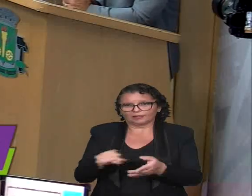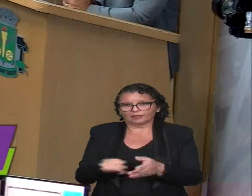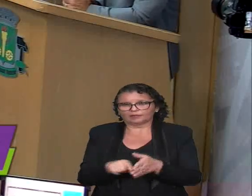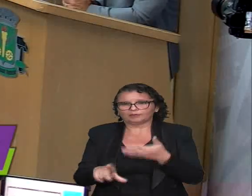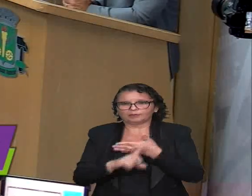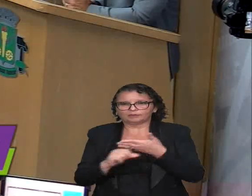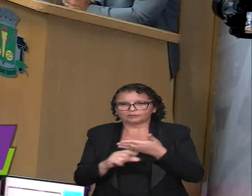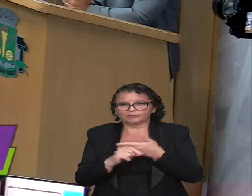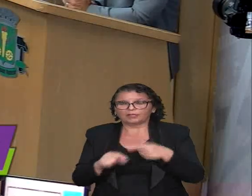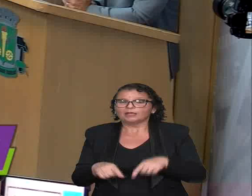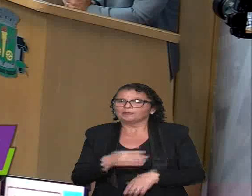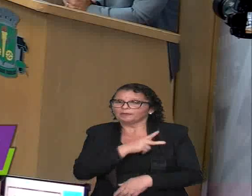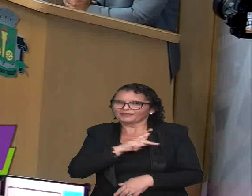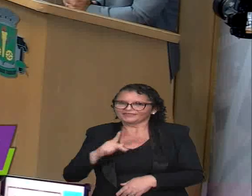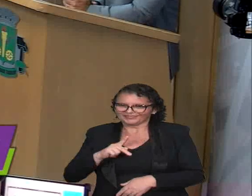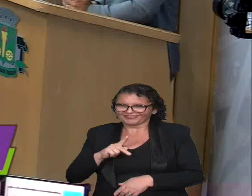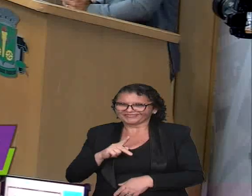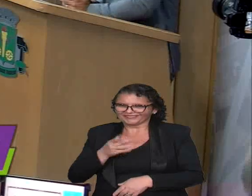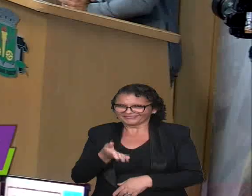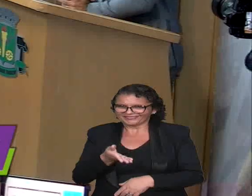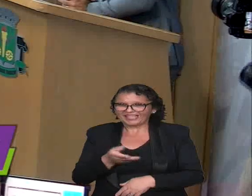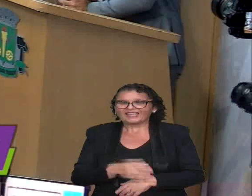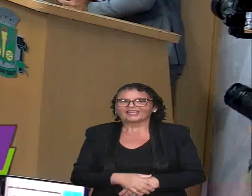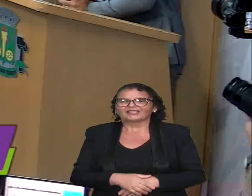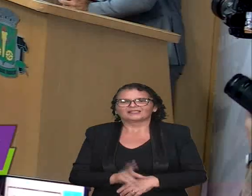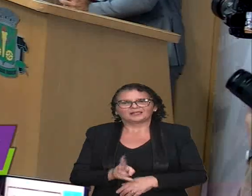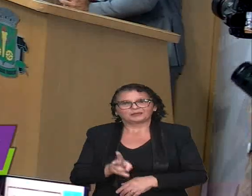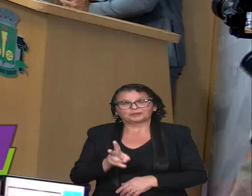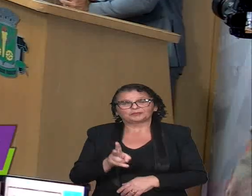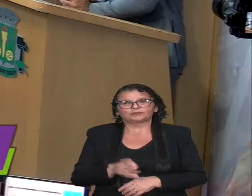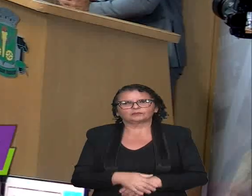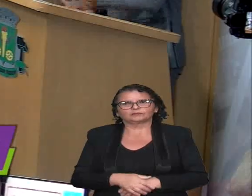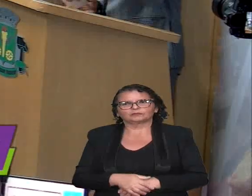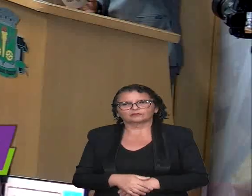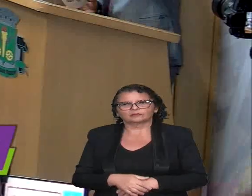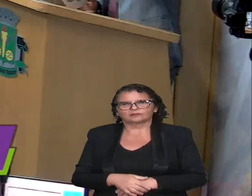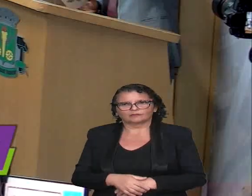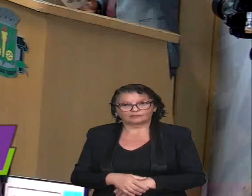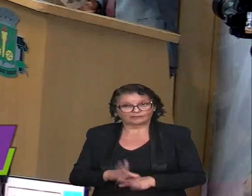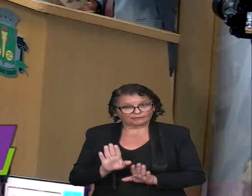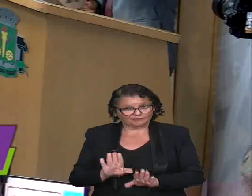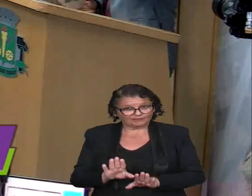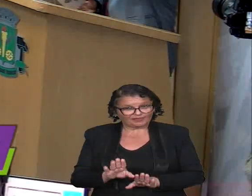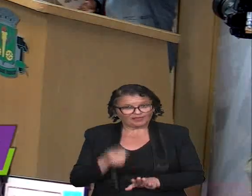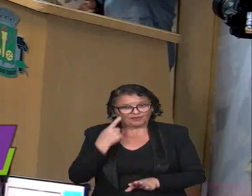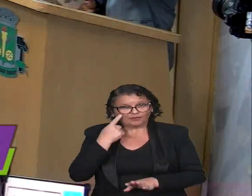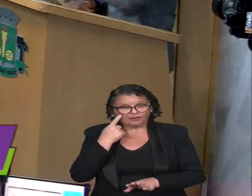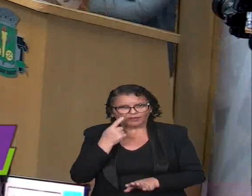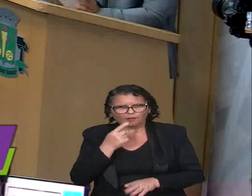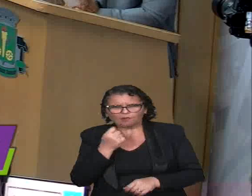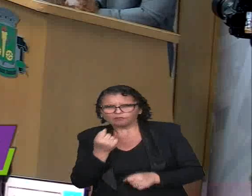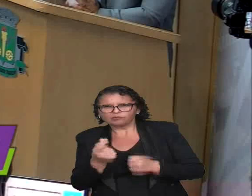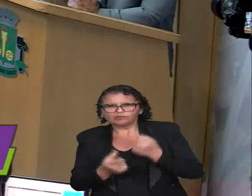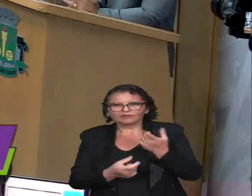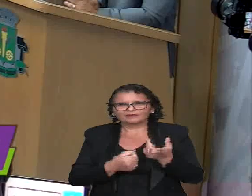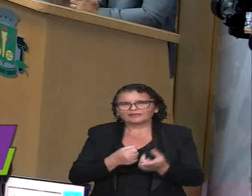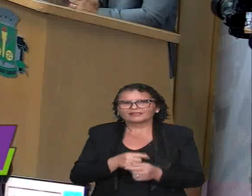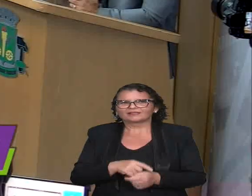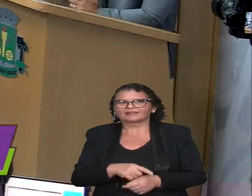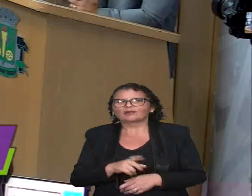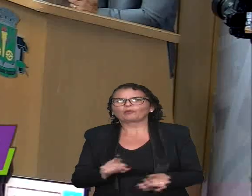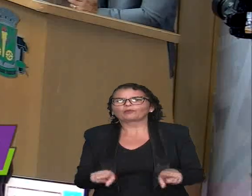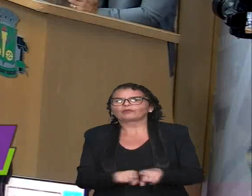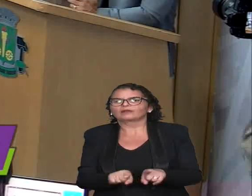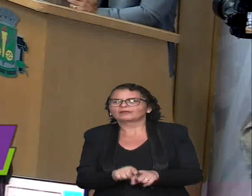sempre Presidente e não surpreendam-se se em algumas semanas a gente não